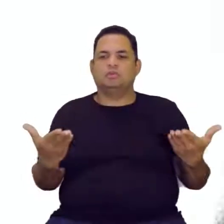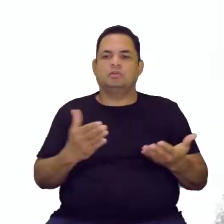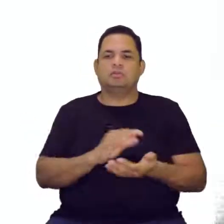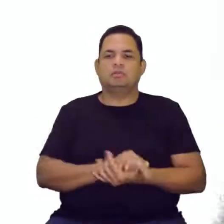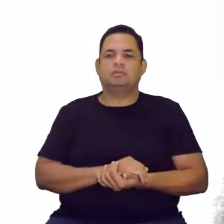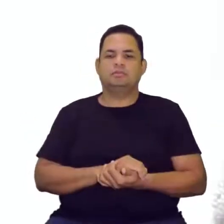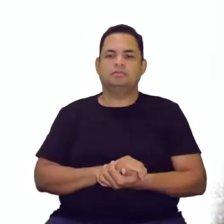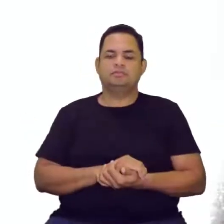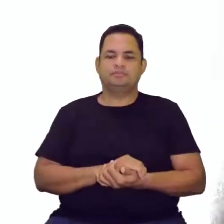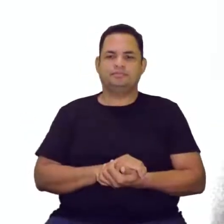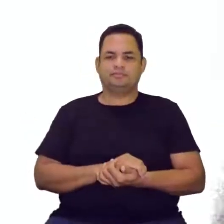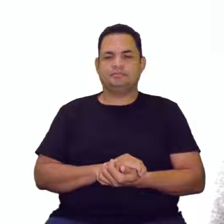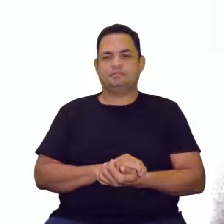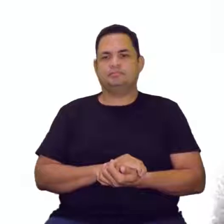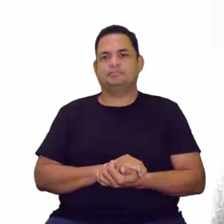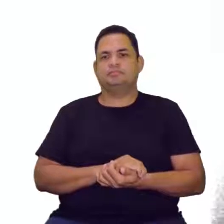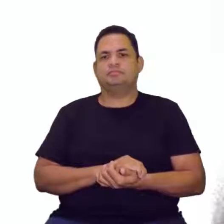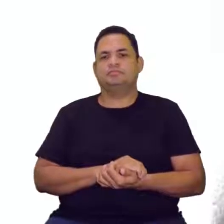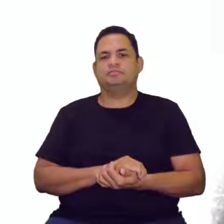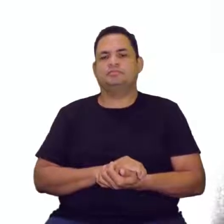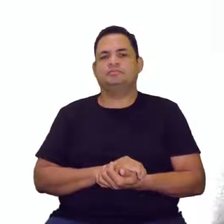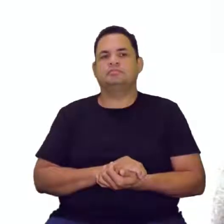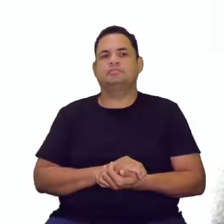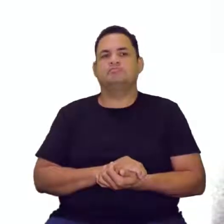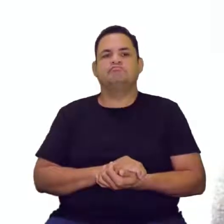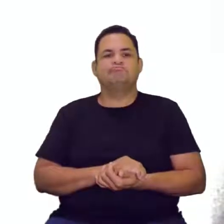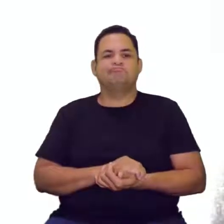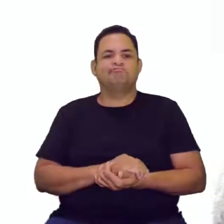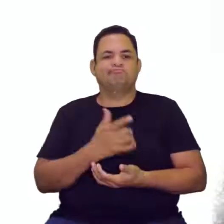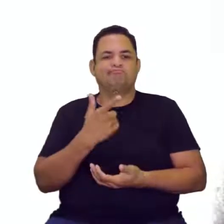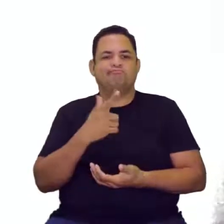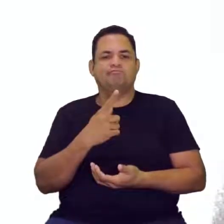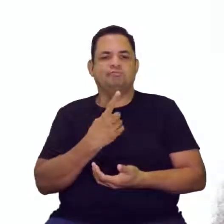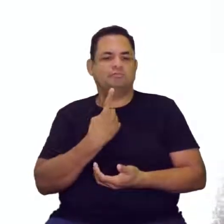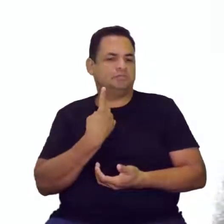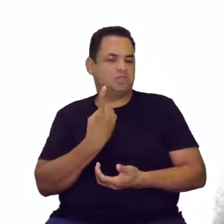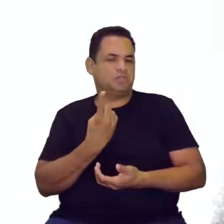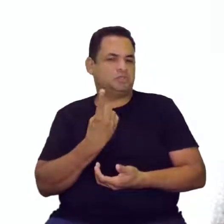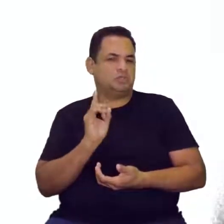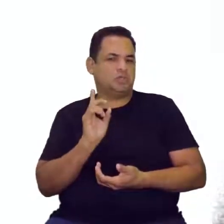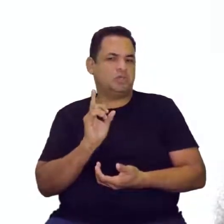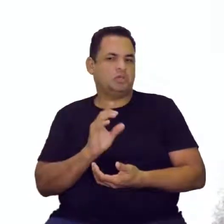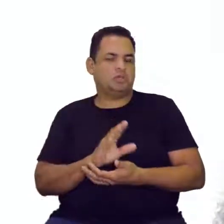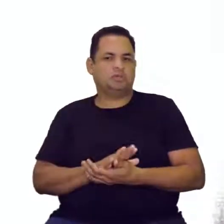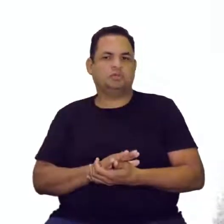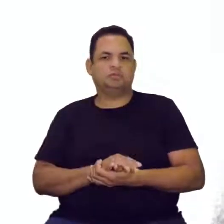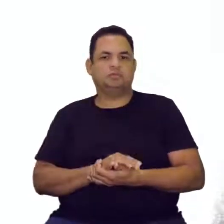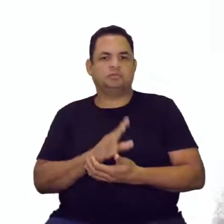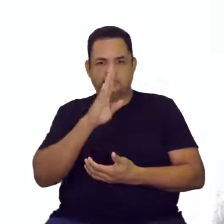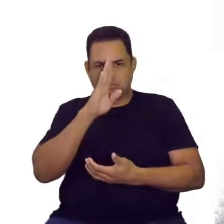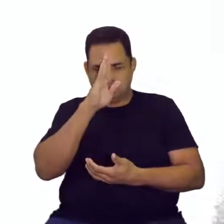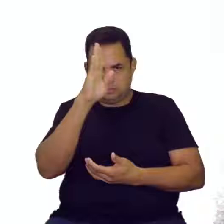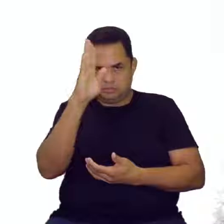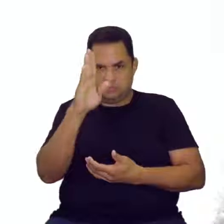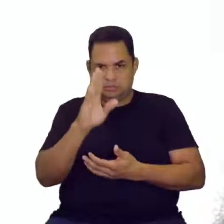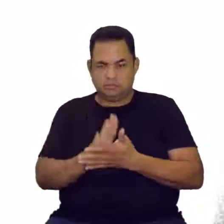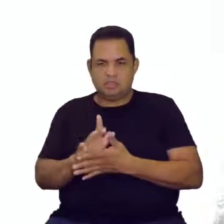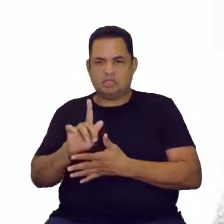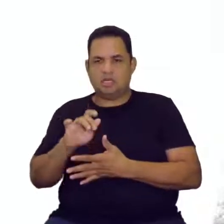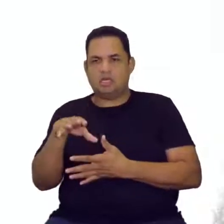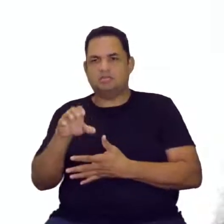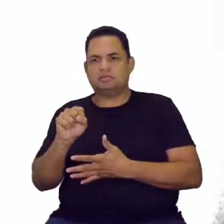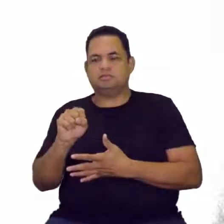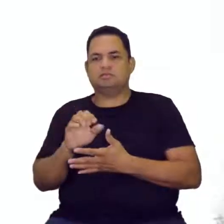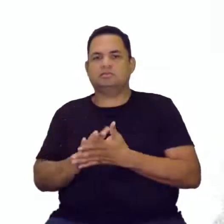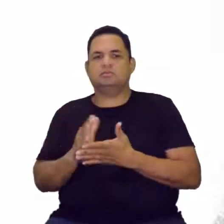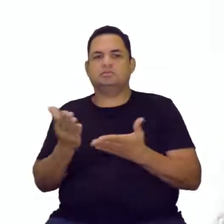fala dos gases de efeito estufa. Mas não tem somente ele. Os principais gases do efeito estufa